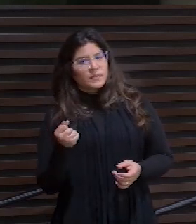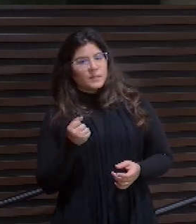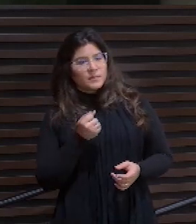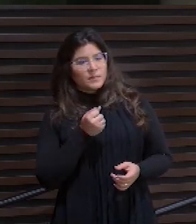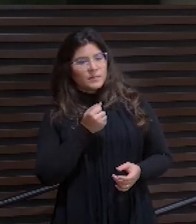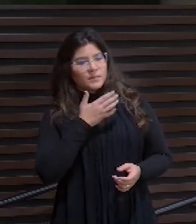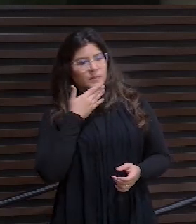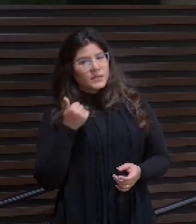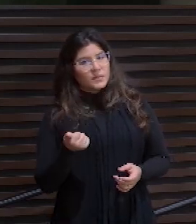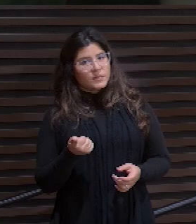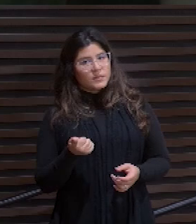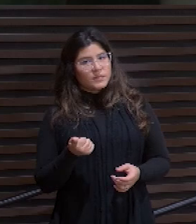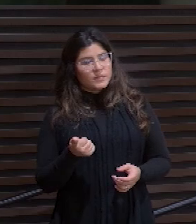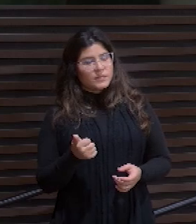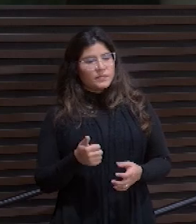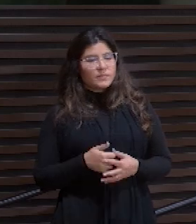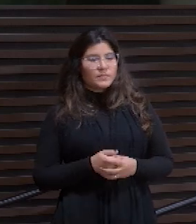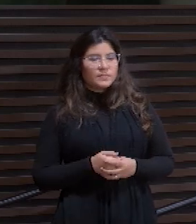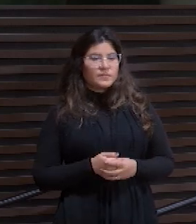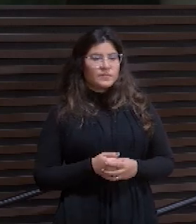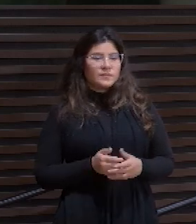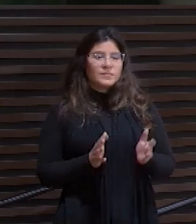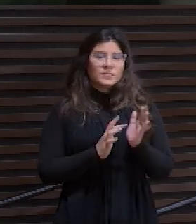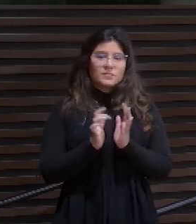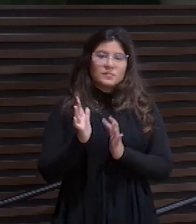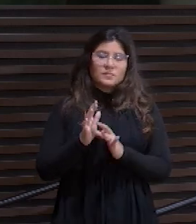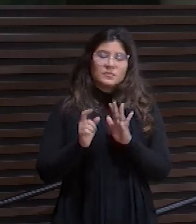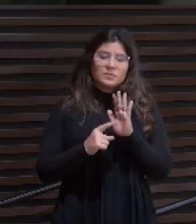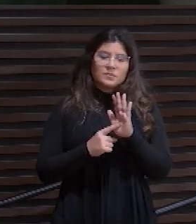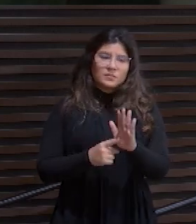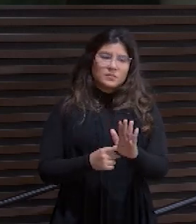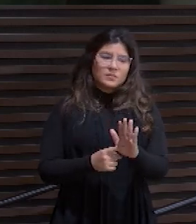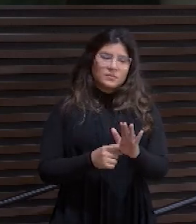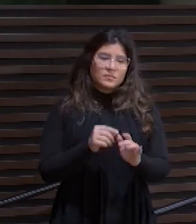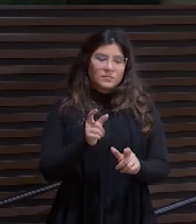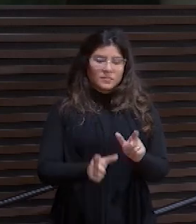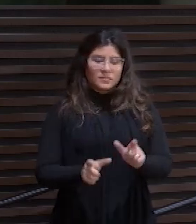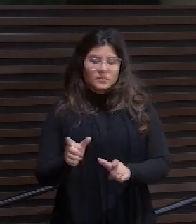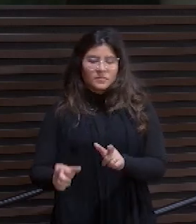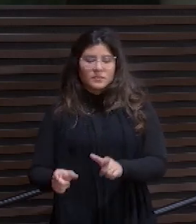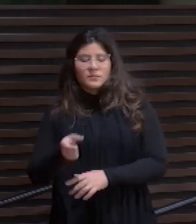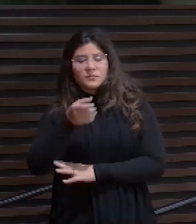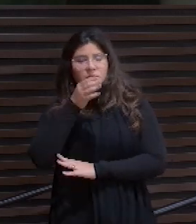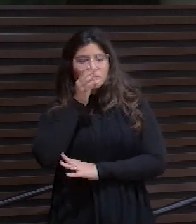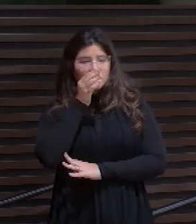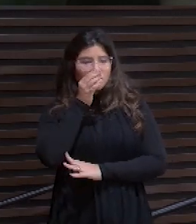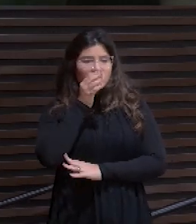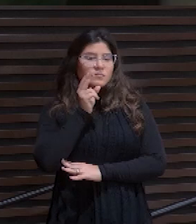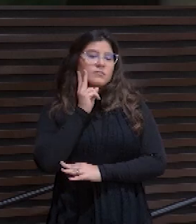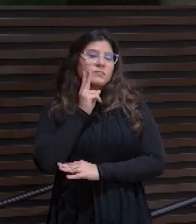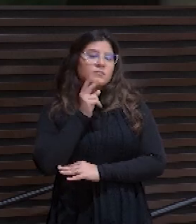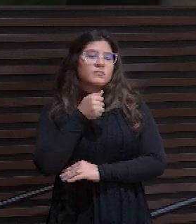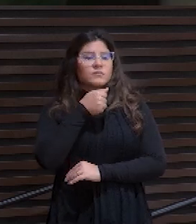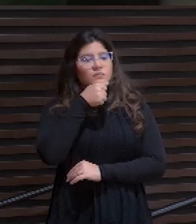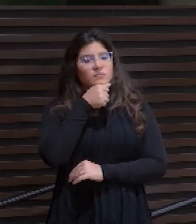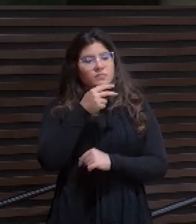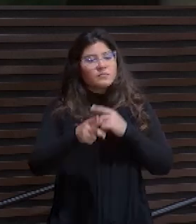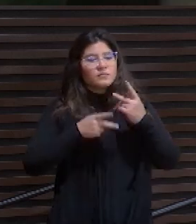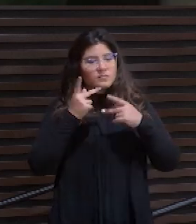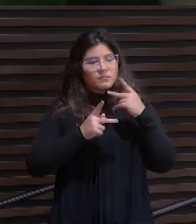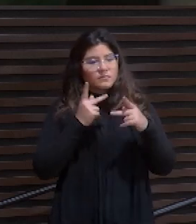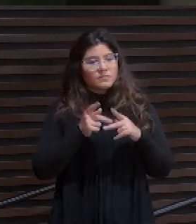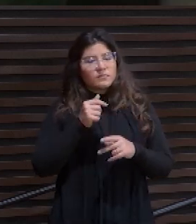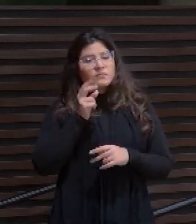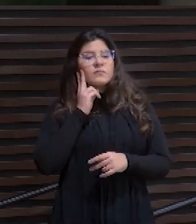Se a gente for olhar com atenção, Jesus está mostrando que aqueles que bebem o vinho velho que falam que o velho é excelente. Jesus, ele não está